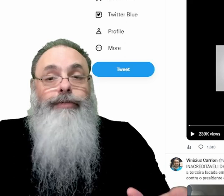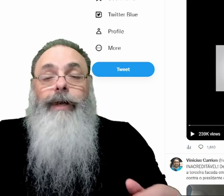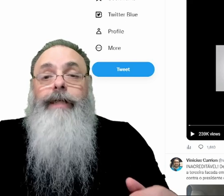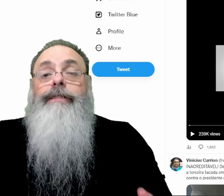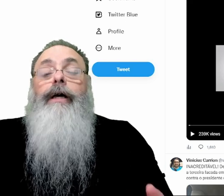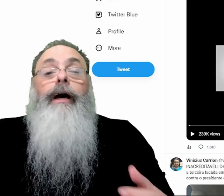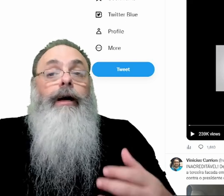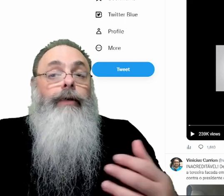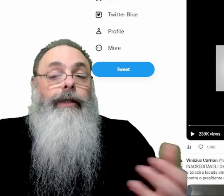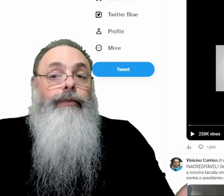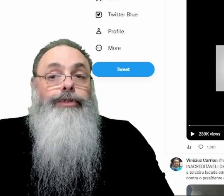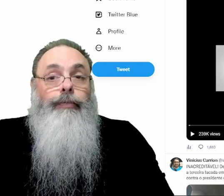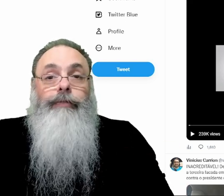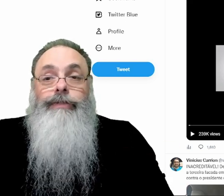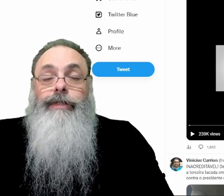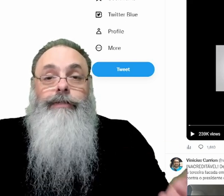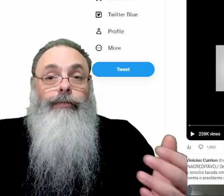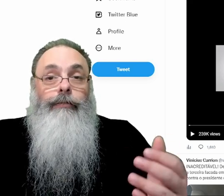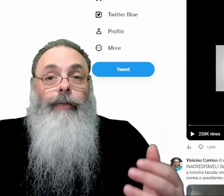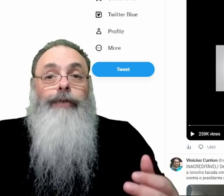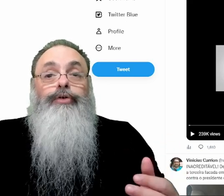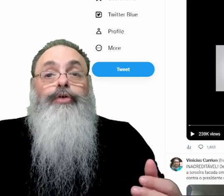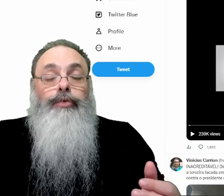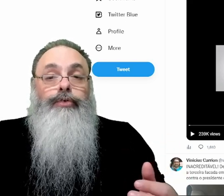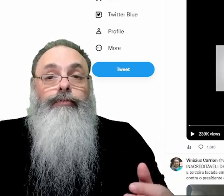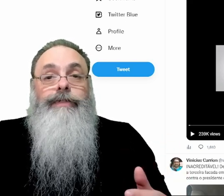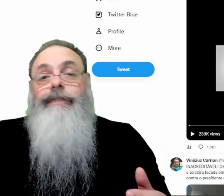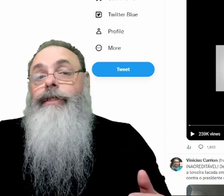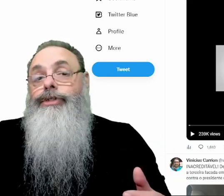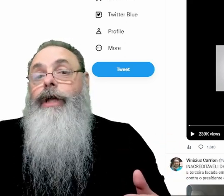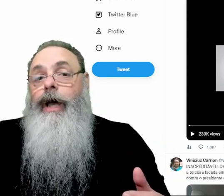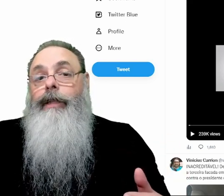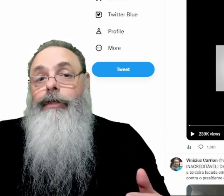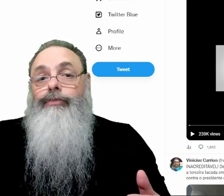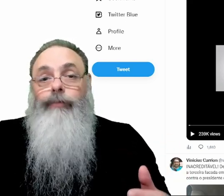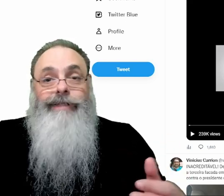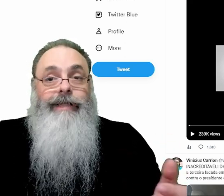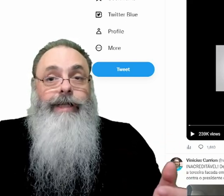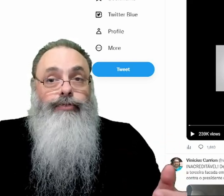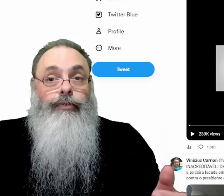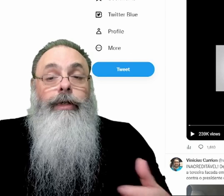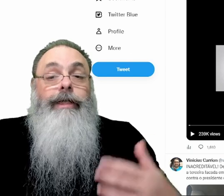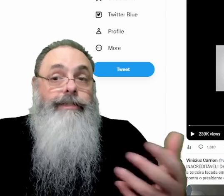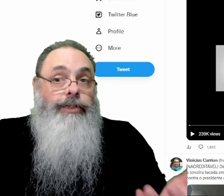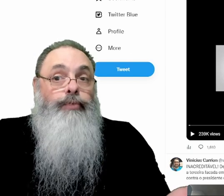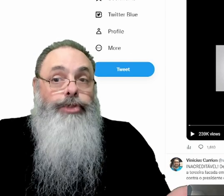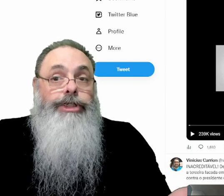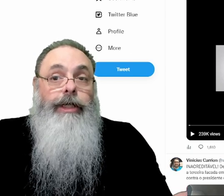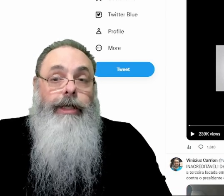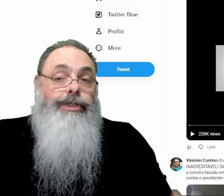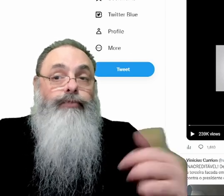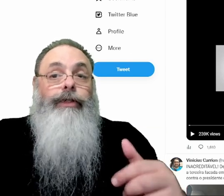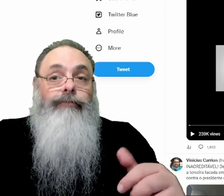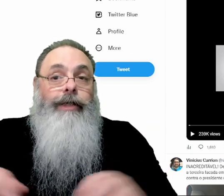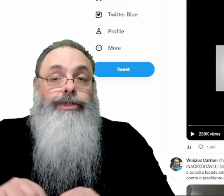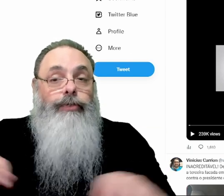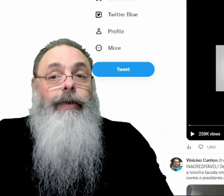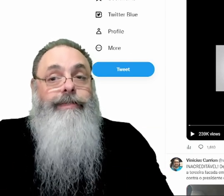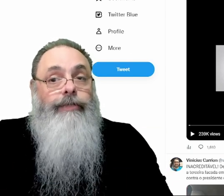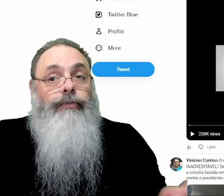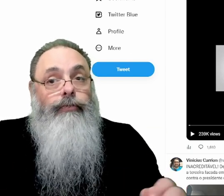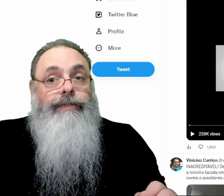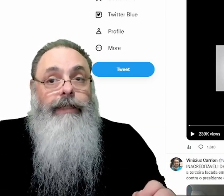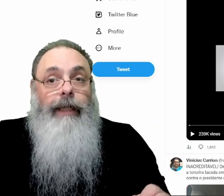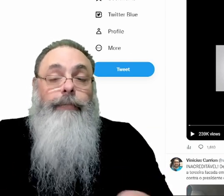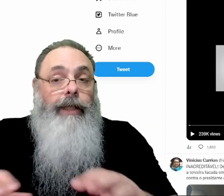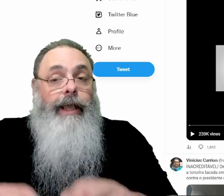não tem nada demais. Agora, eu digo para vocês, eu acho justo vocês criticarem isso do Exército se um dia a gente for invadido e